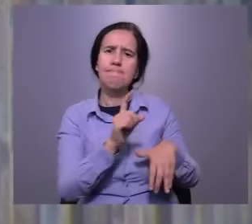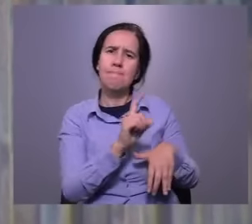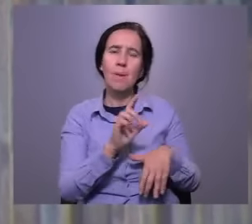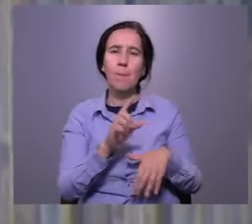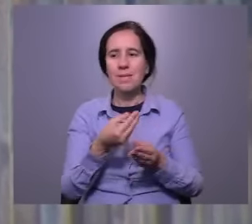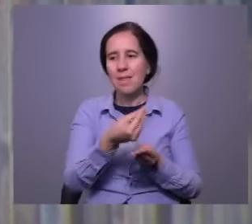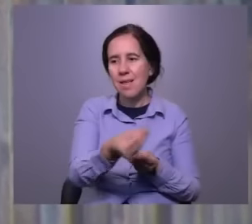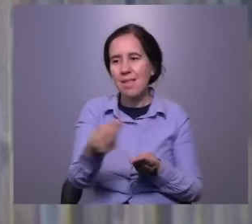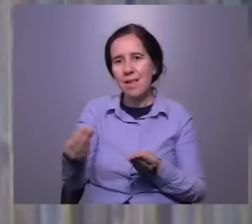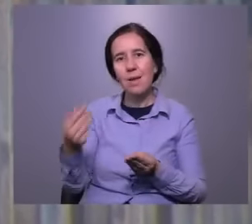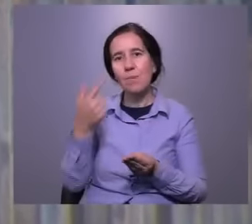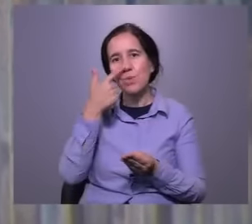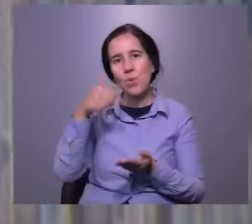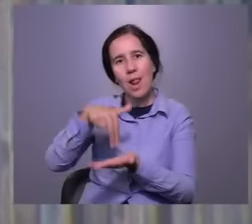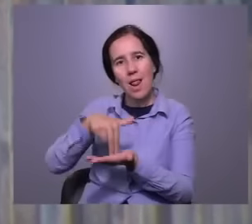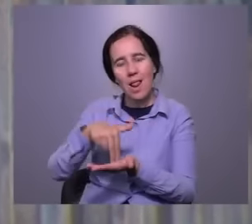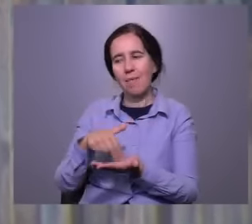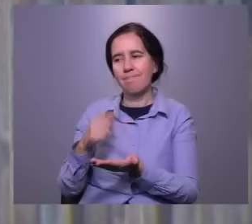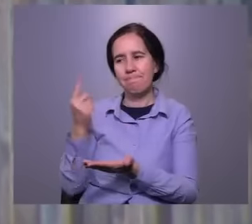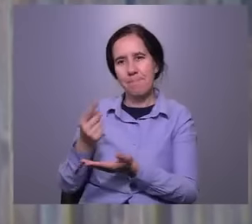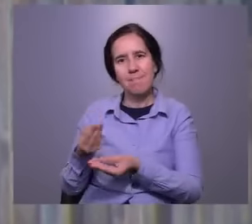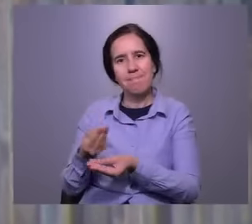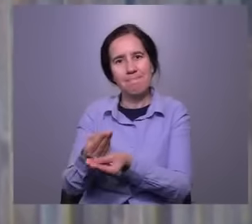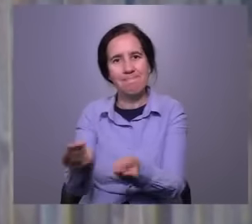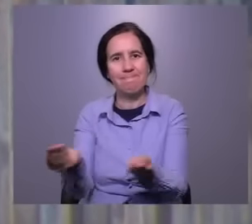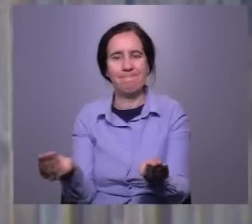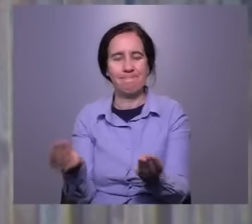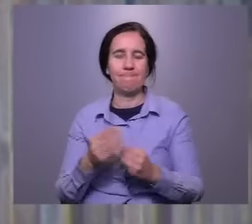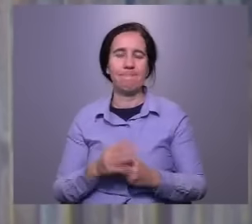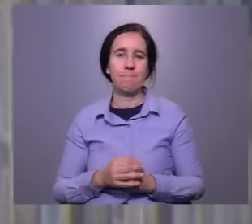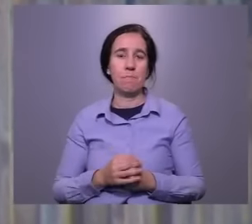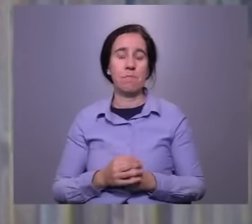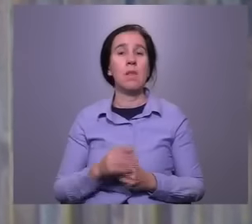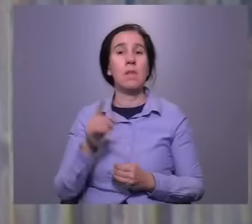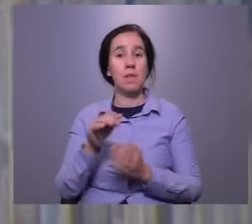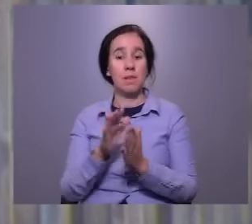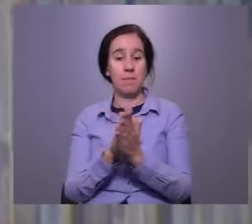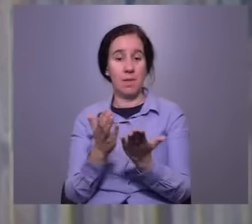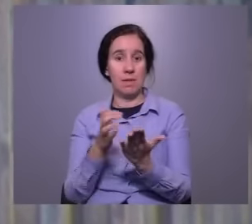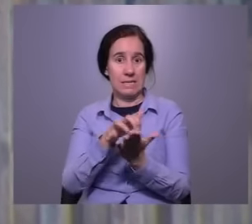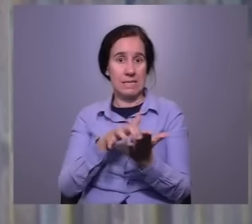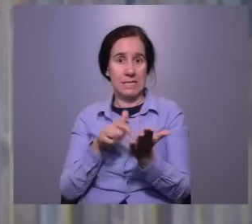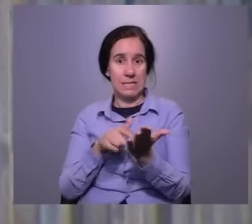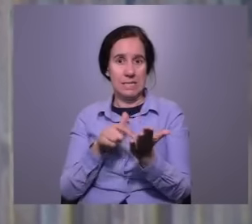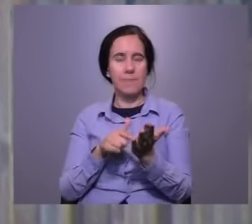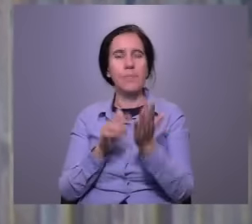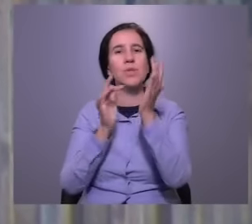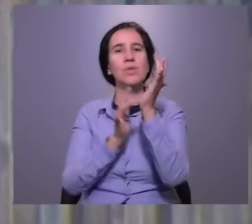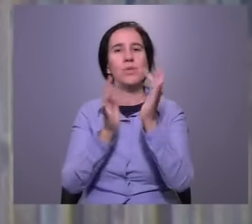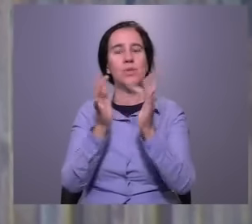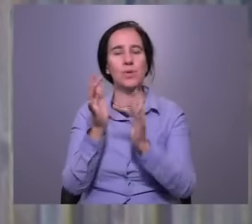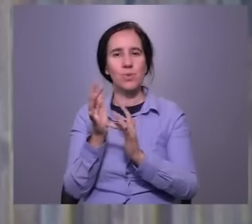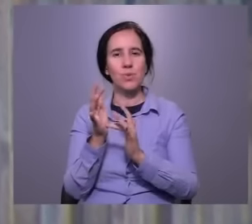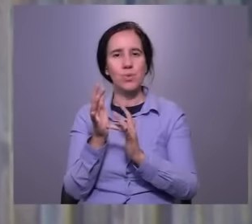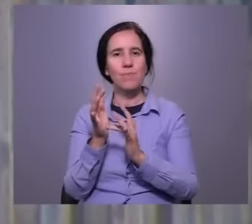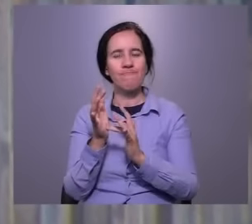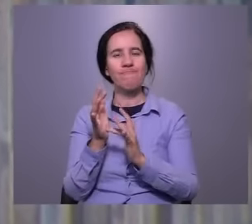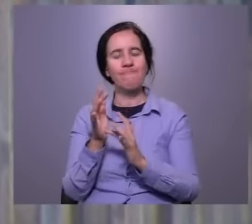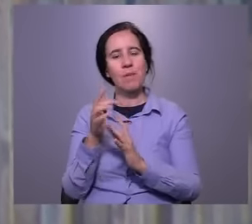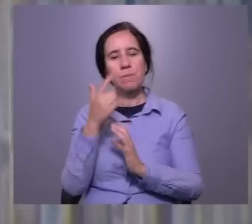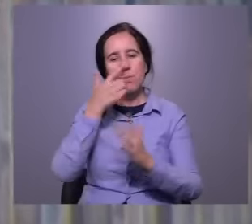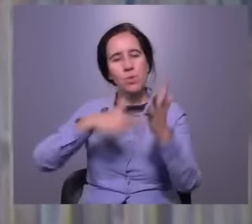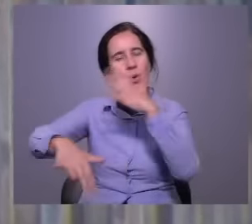de partilhar. Do homem que leva os dons ao profeta, do profeta que os não guarda para si, mas